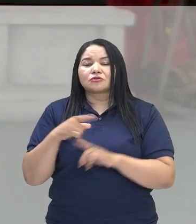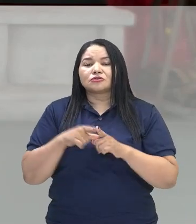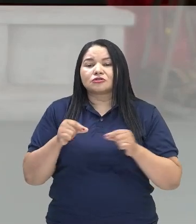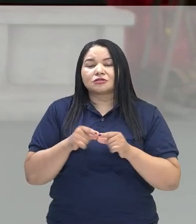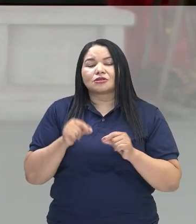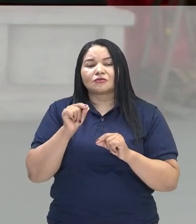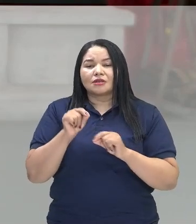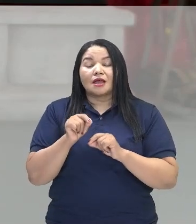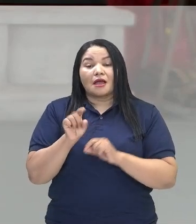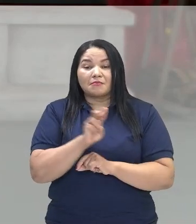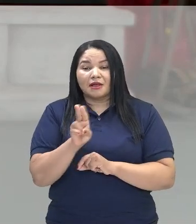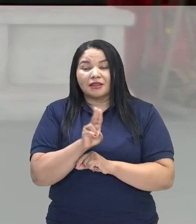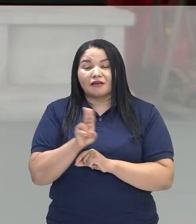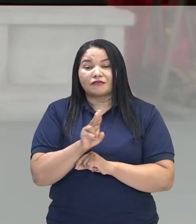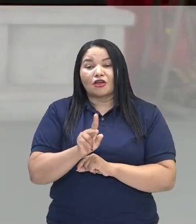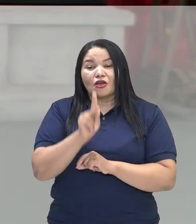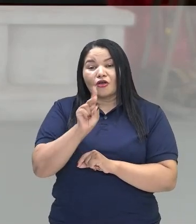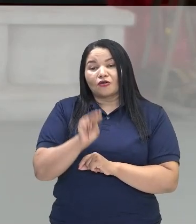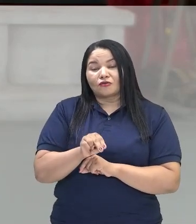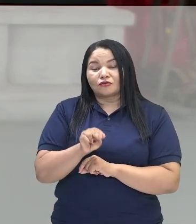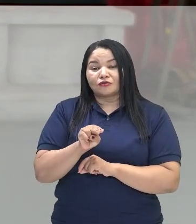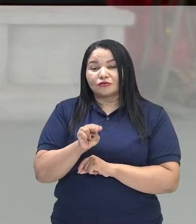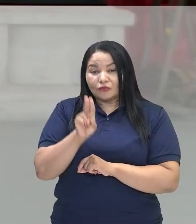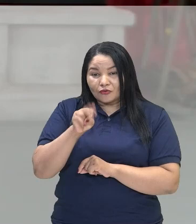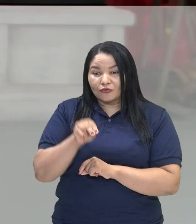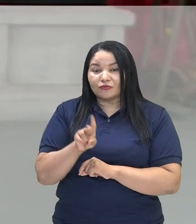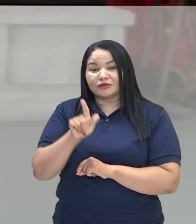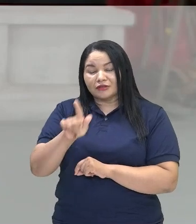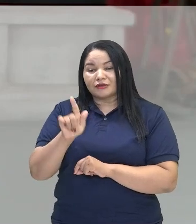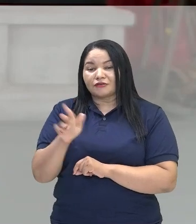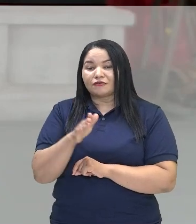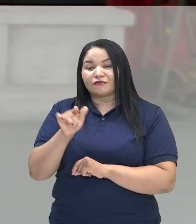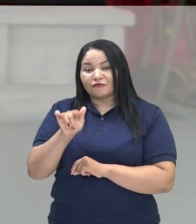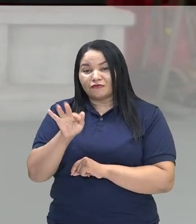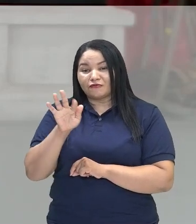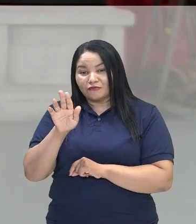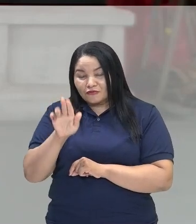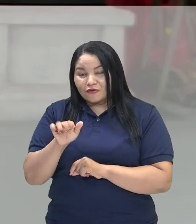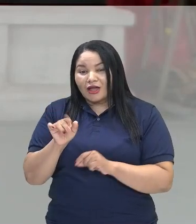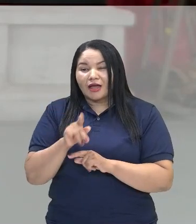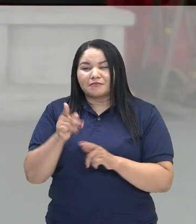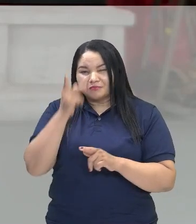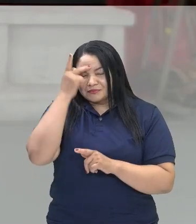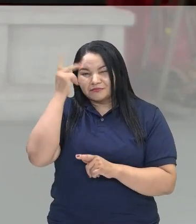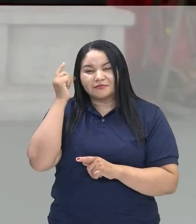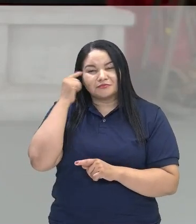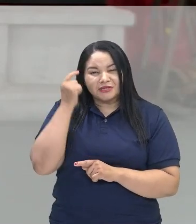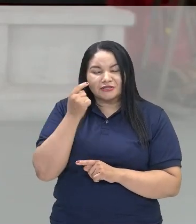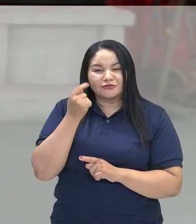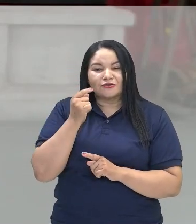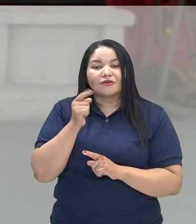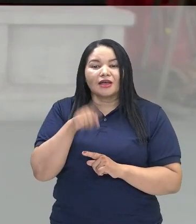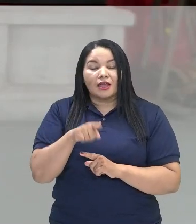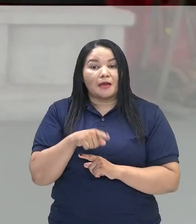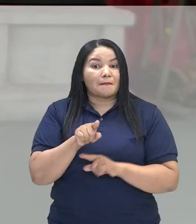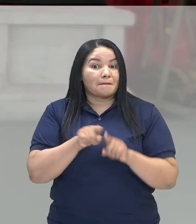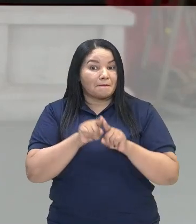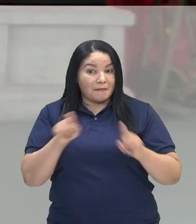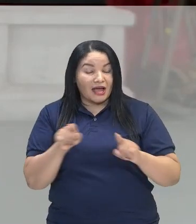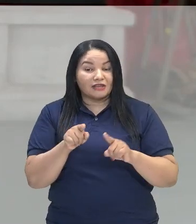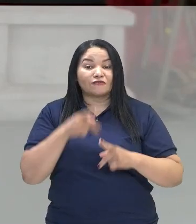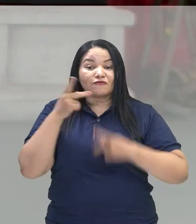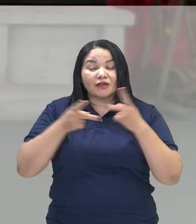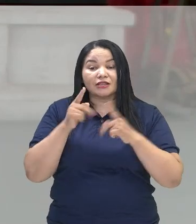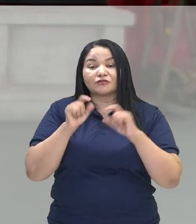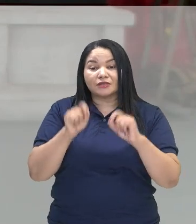Kung Fu, e o ocidental achou que era Kung Fu, que aqui era o nome da arte marcial. E na realidade, o chinês estava querendo